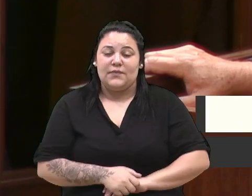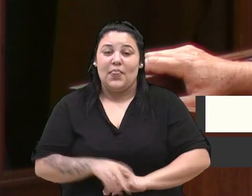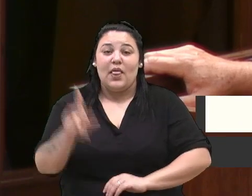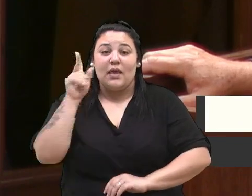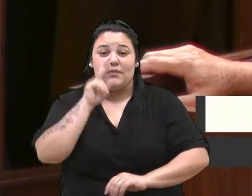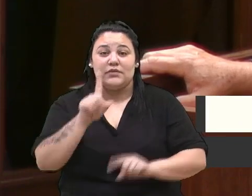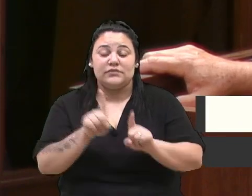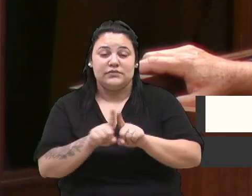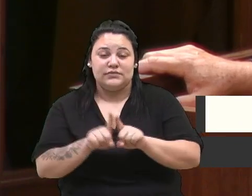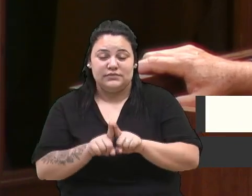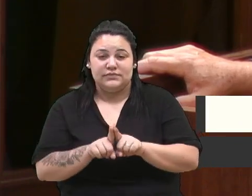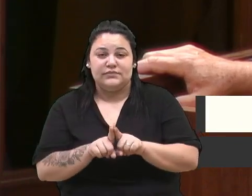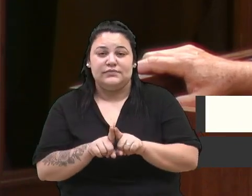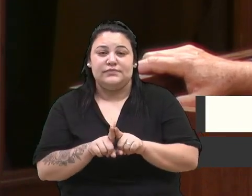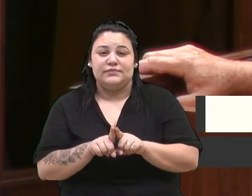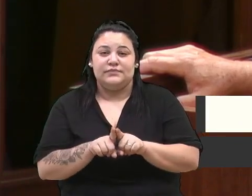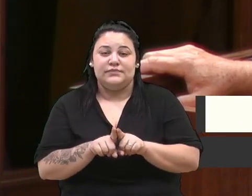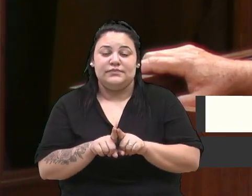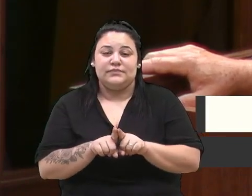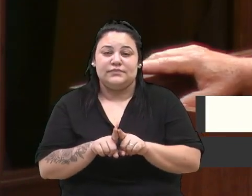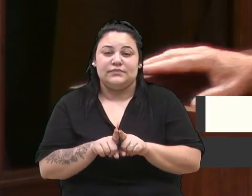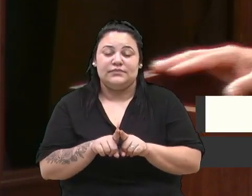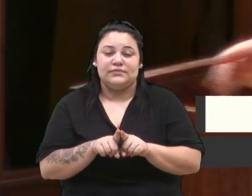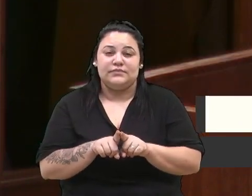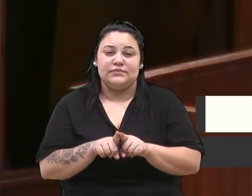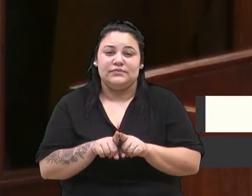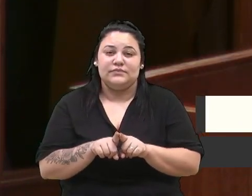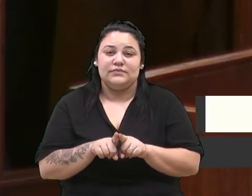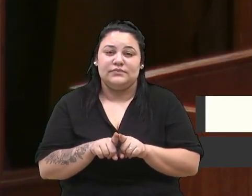Lembrando que também não é só